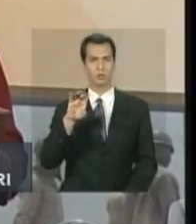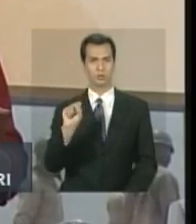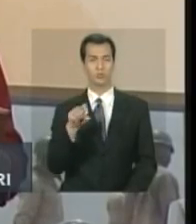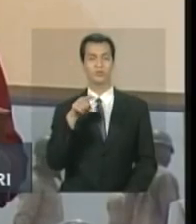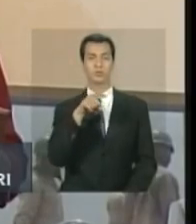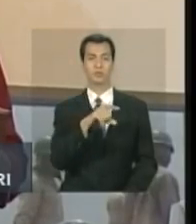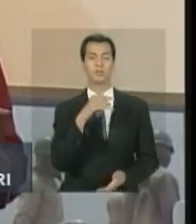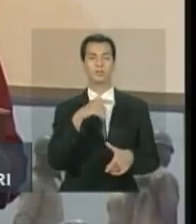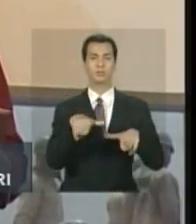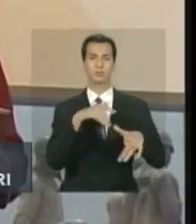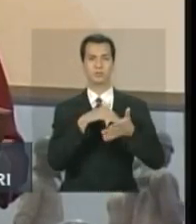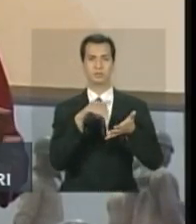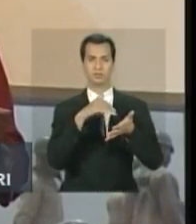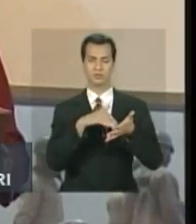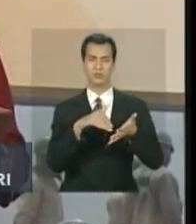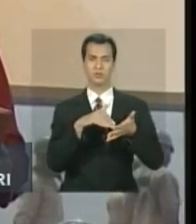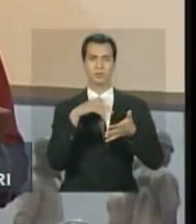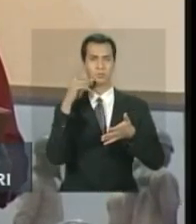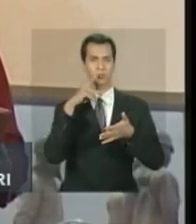da Igualdade Racial.